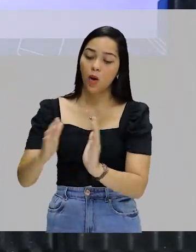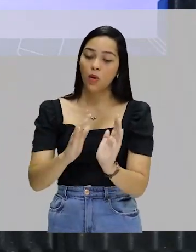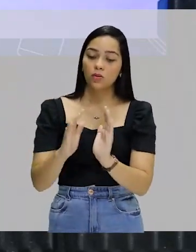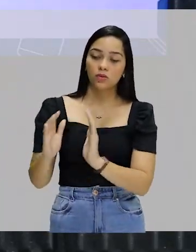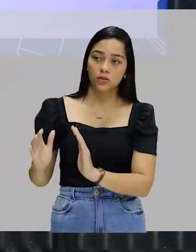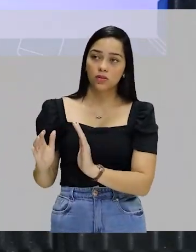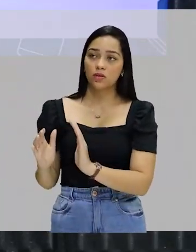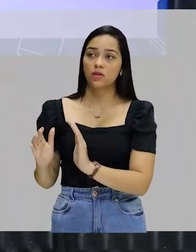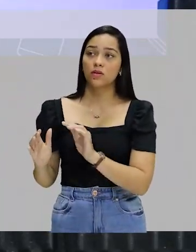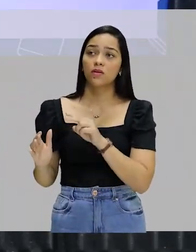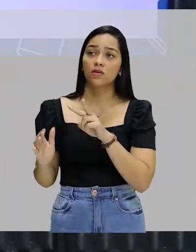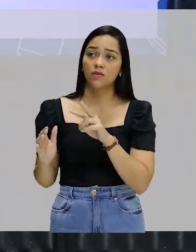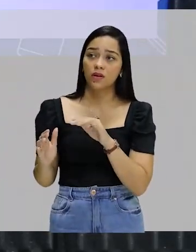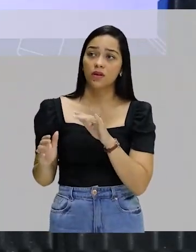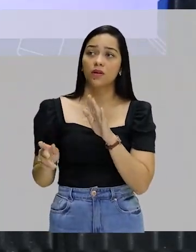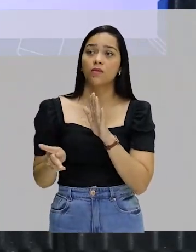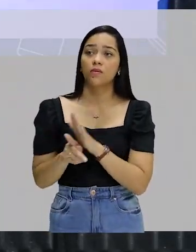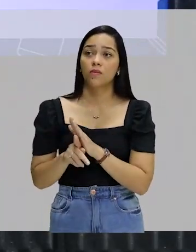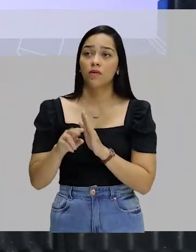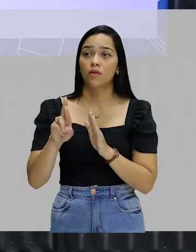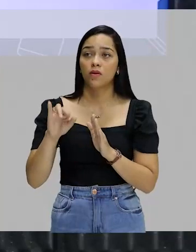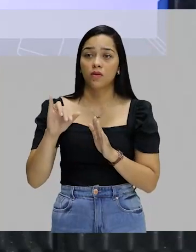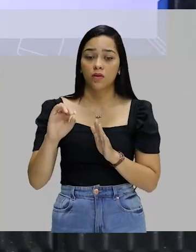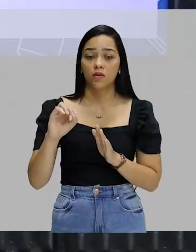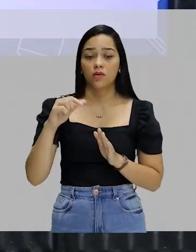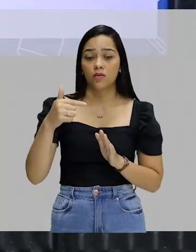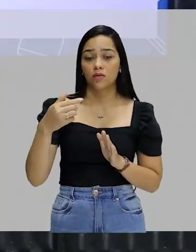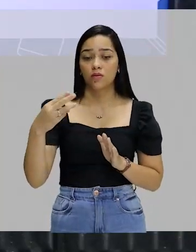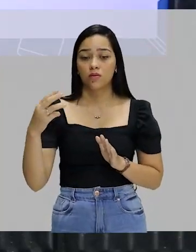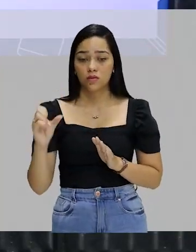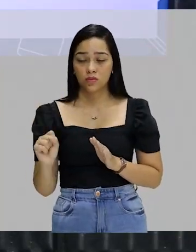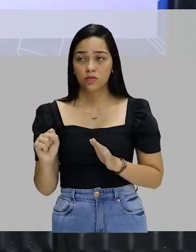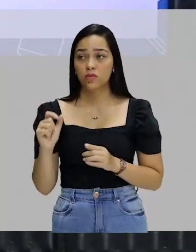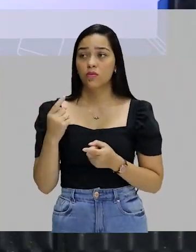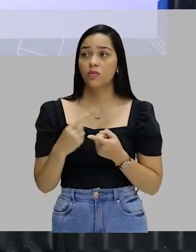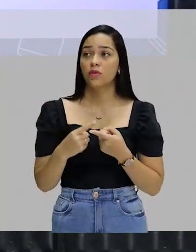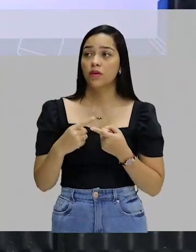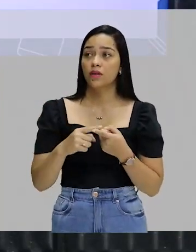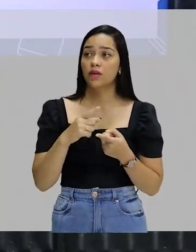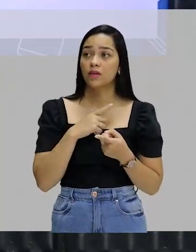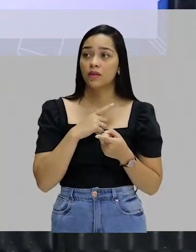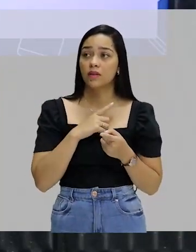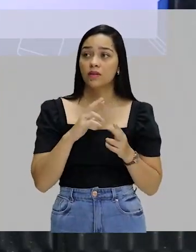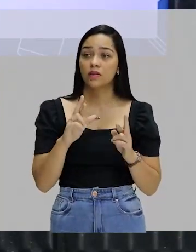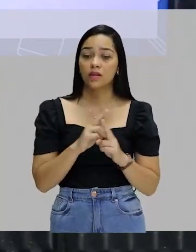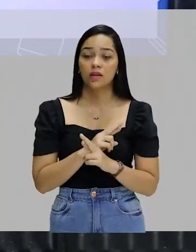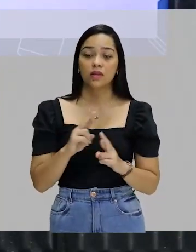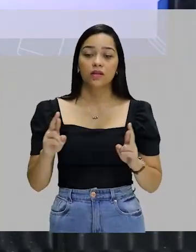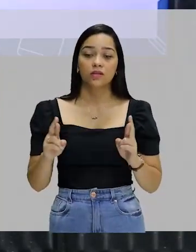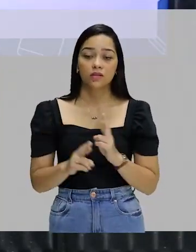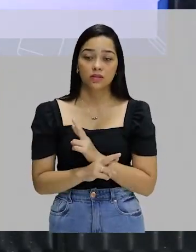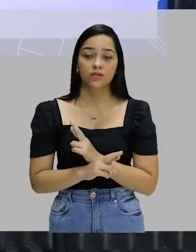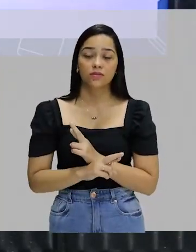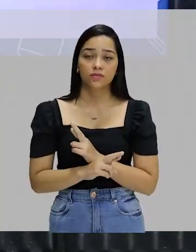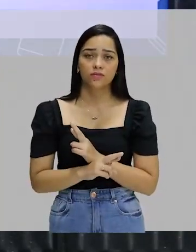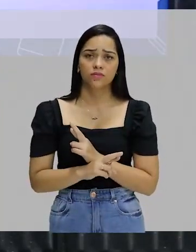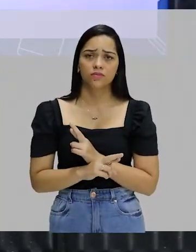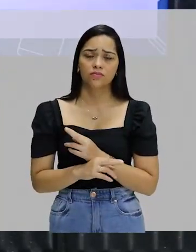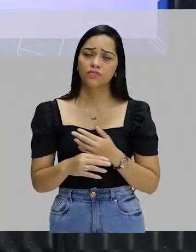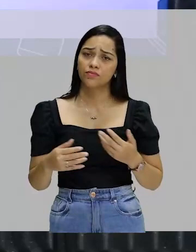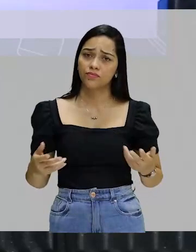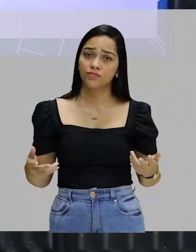série, ele vai ser da série do urânio 238 de acordo com essa relação aqui. Turminha,